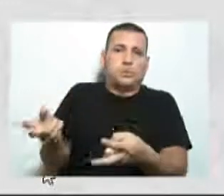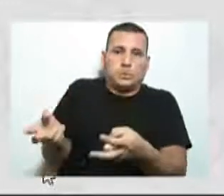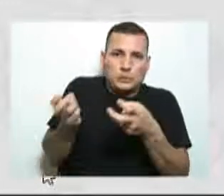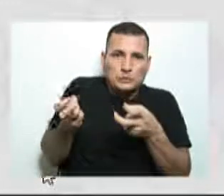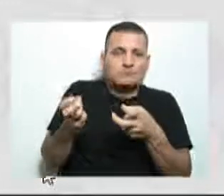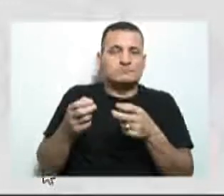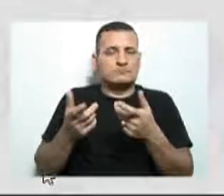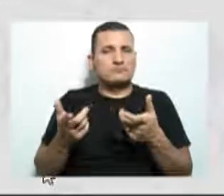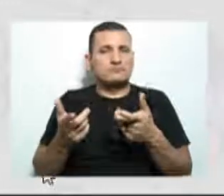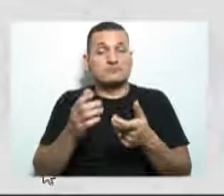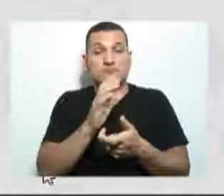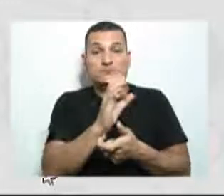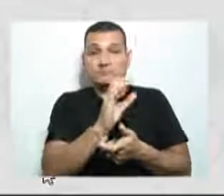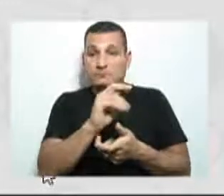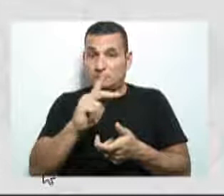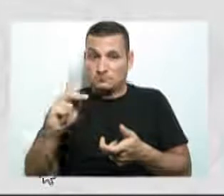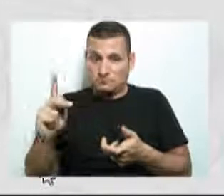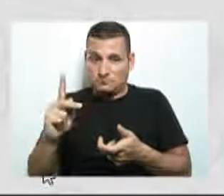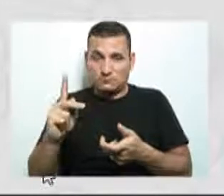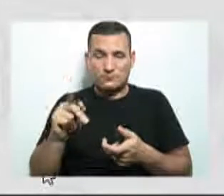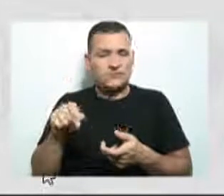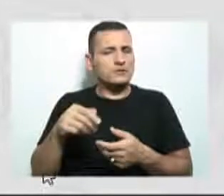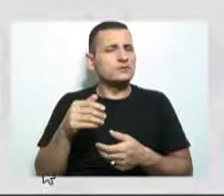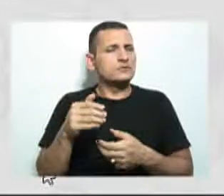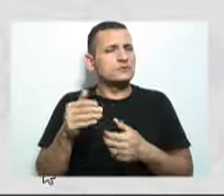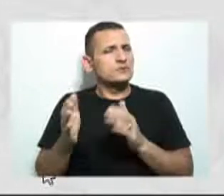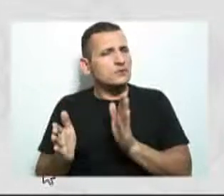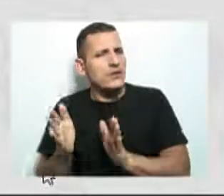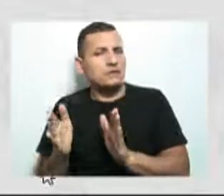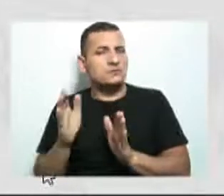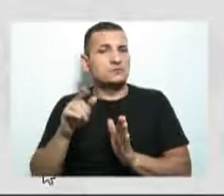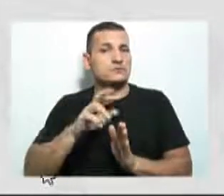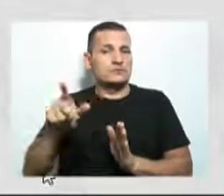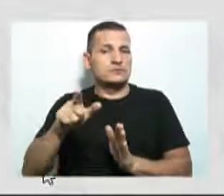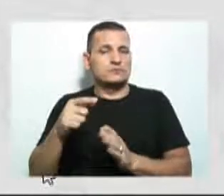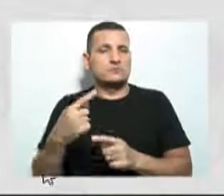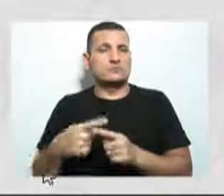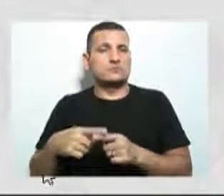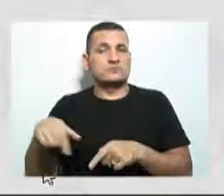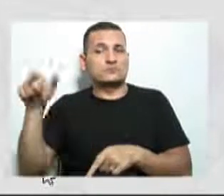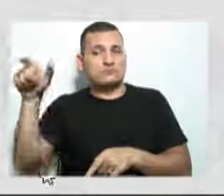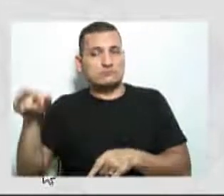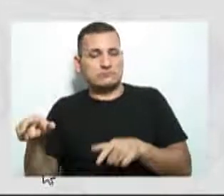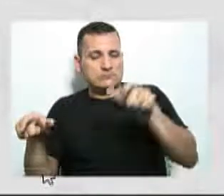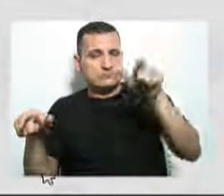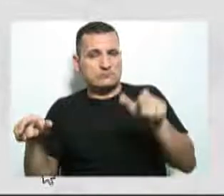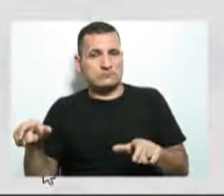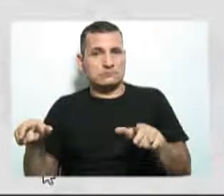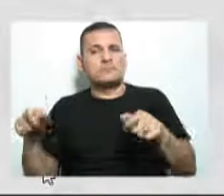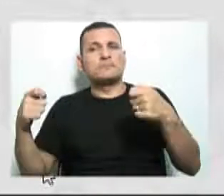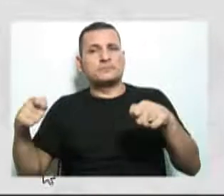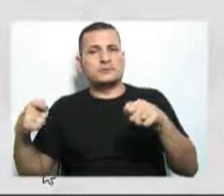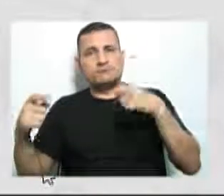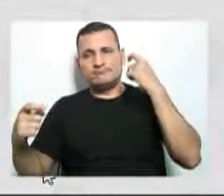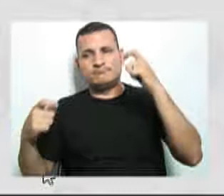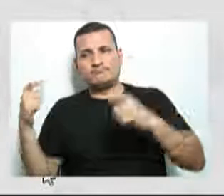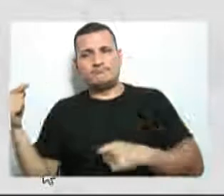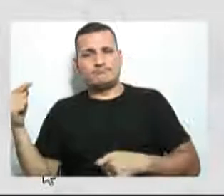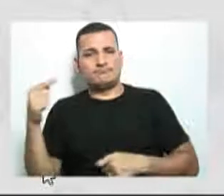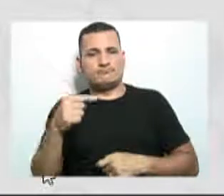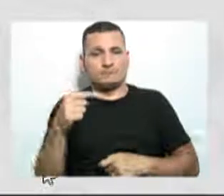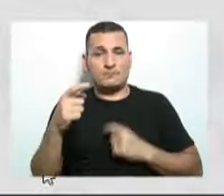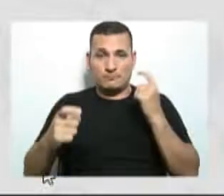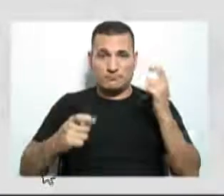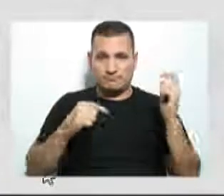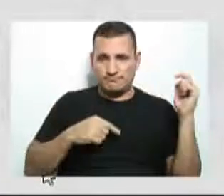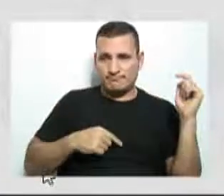esta etapa é um diferencial, pois as duas partes precisam se preocupar uma com a outra.